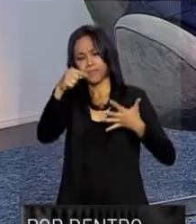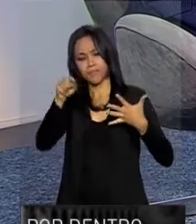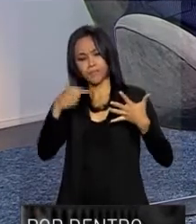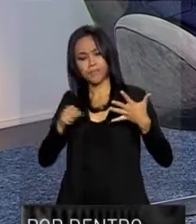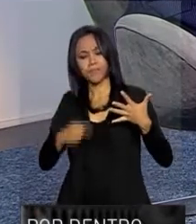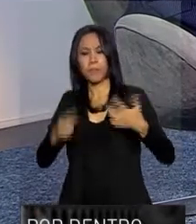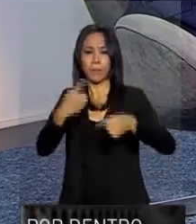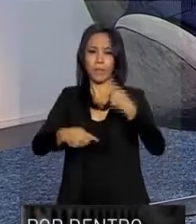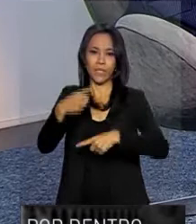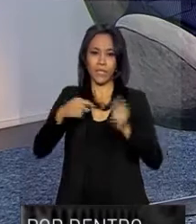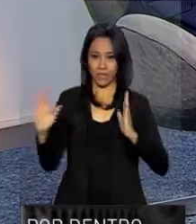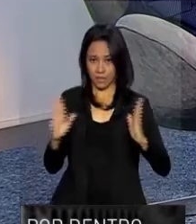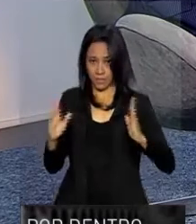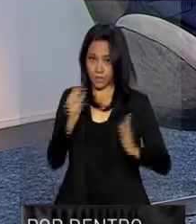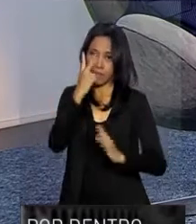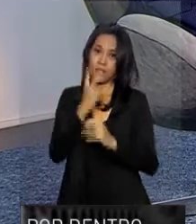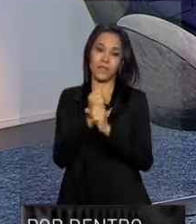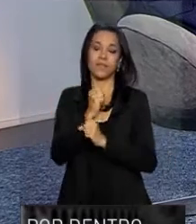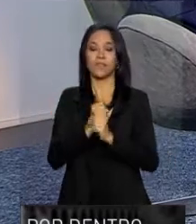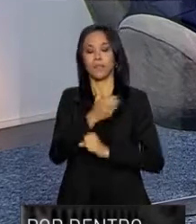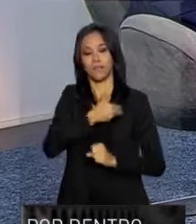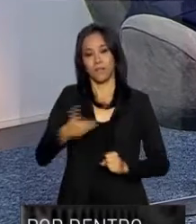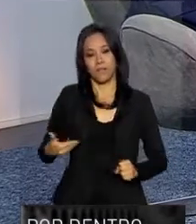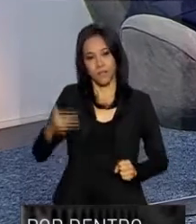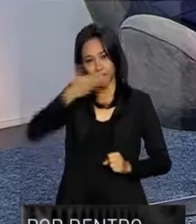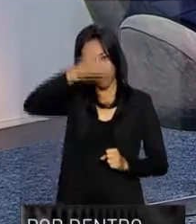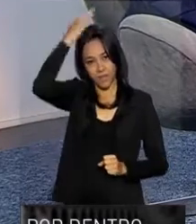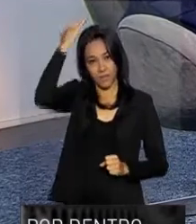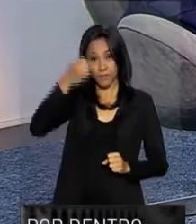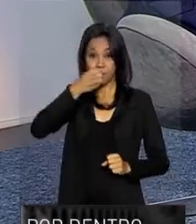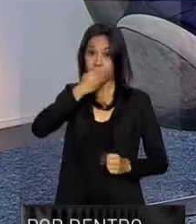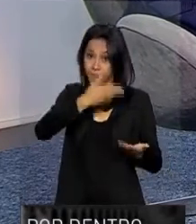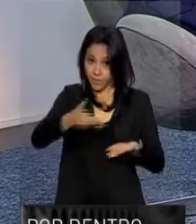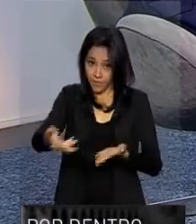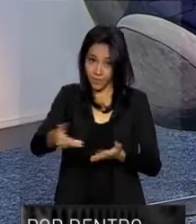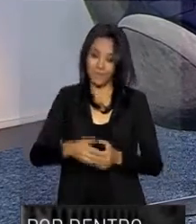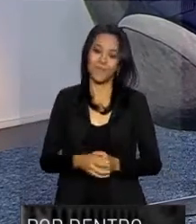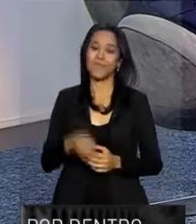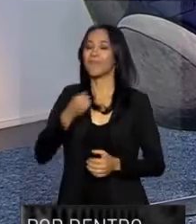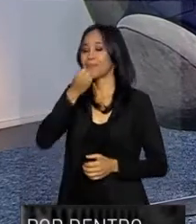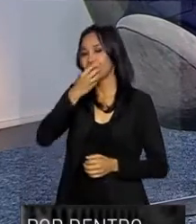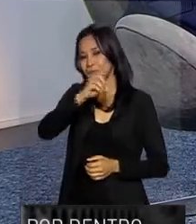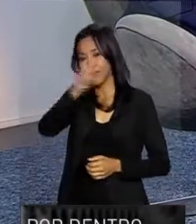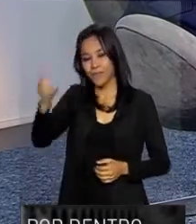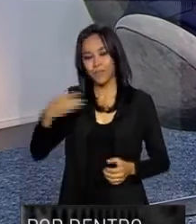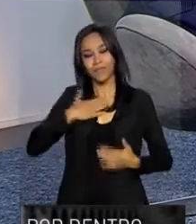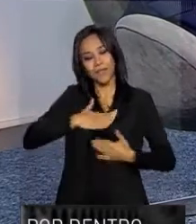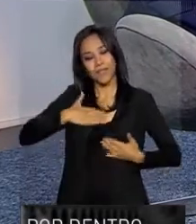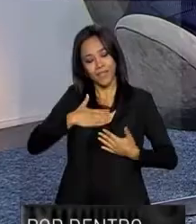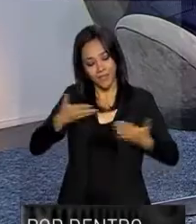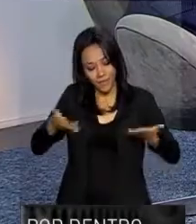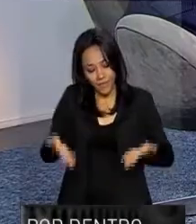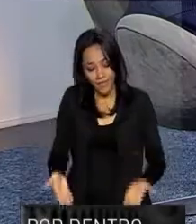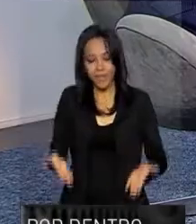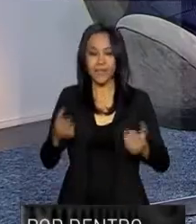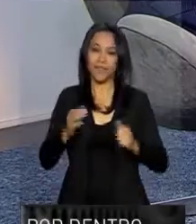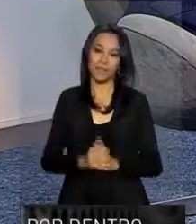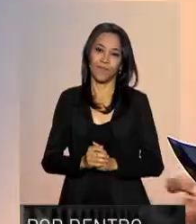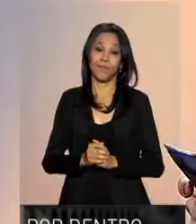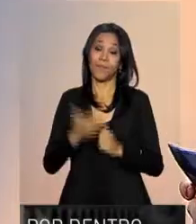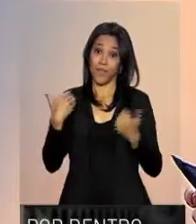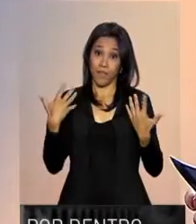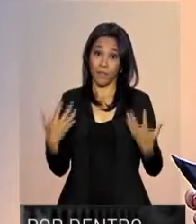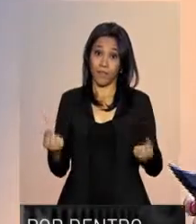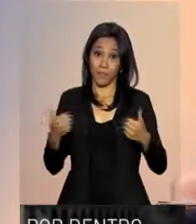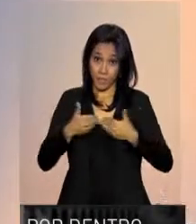dois anos do governo teme seja bem-vindo ministro o dia que ela muito obrigado brasil estar contigo bom prazer é nosso bom pra gente começar o